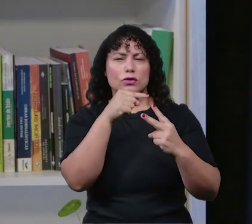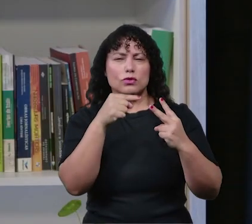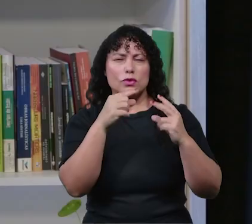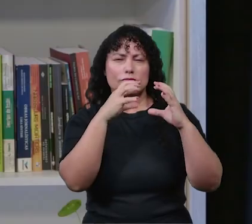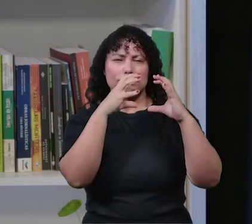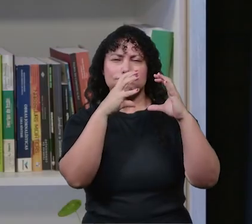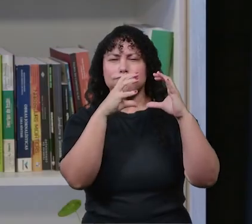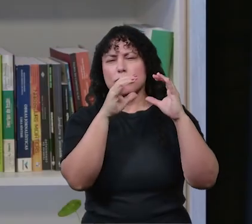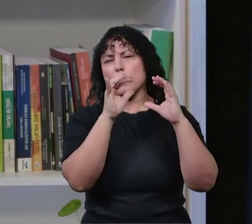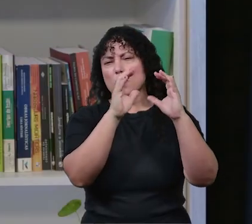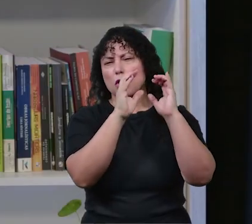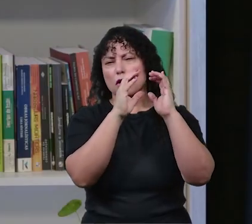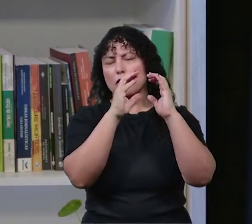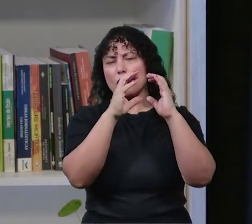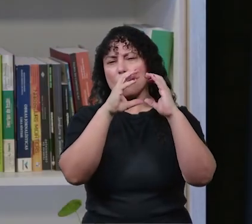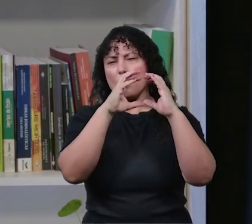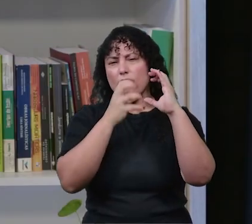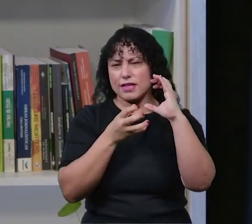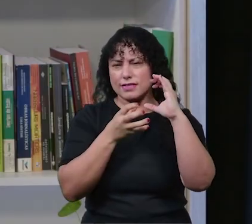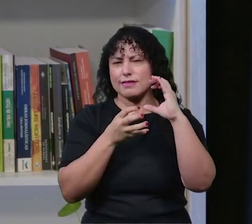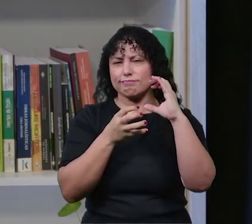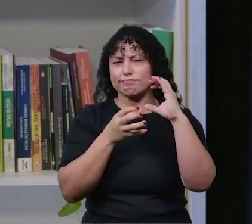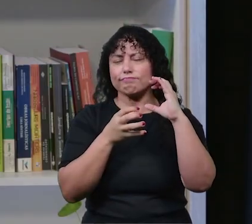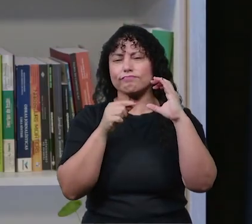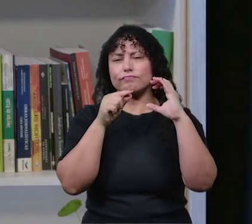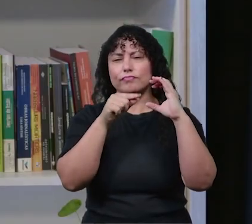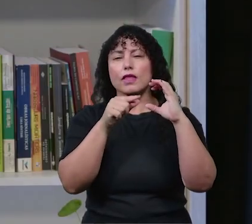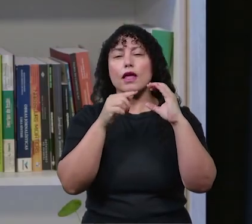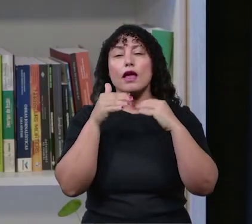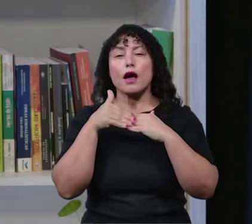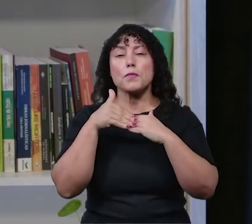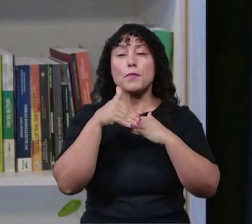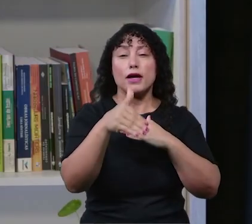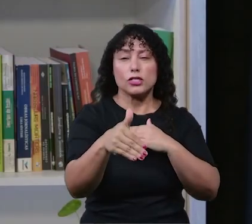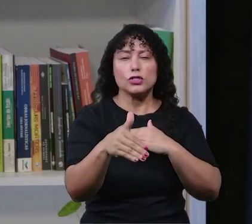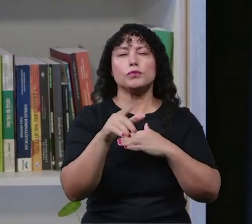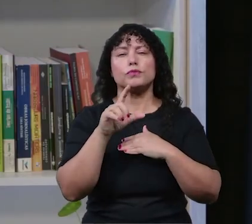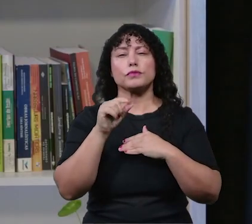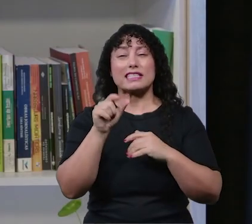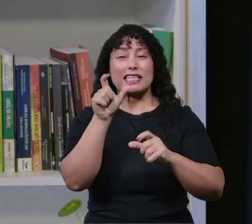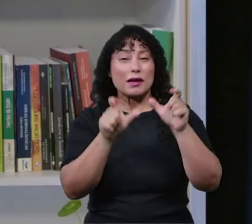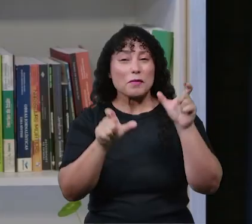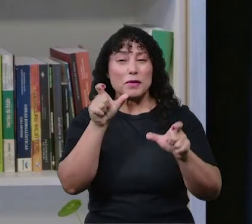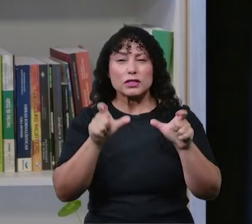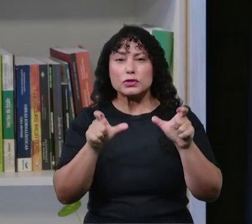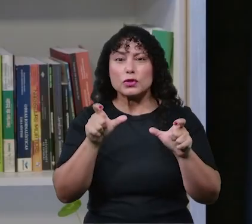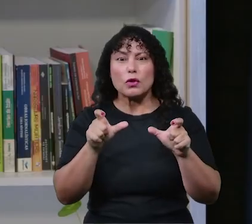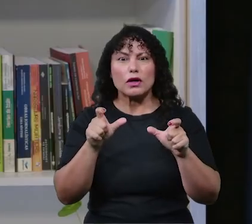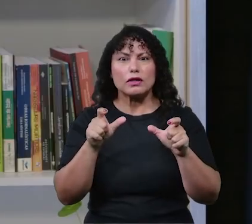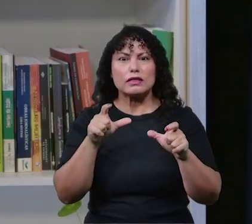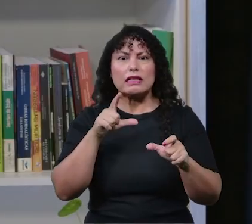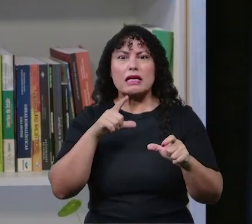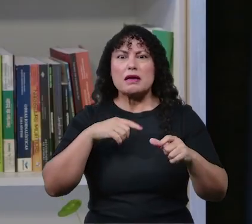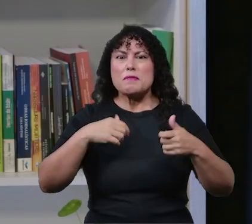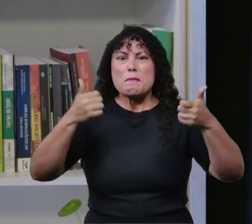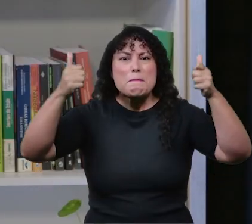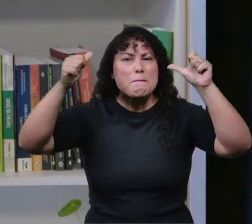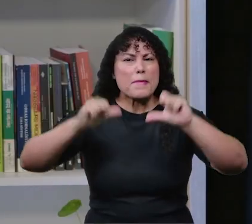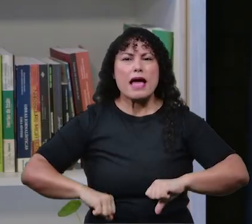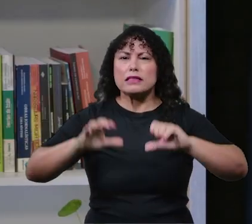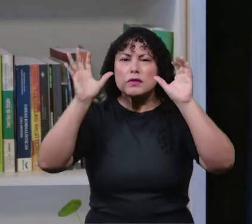duas regiões afetada, por exemplo, por um AVC. E como a partir disso, essas pessoas passaram a